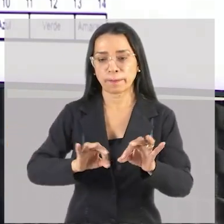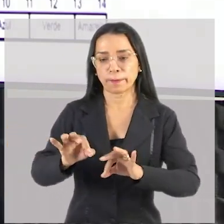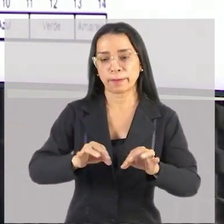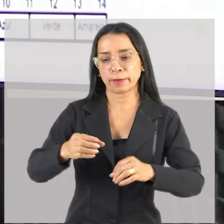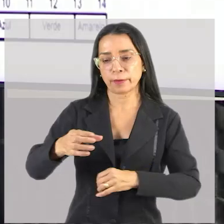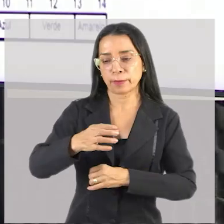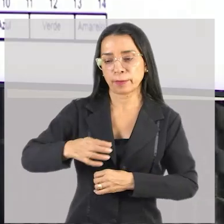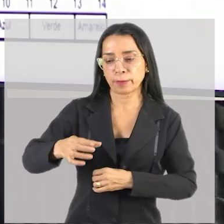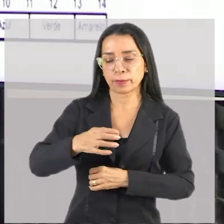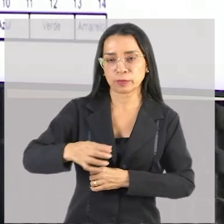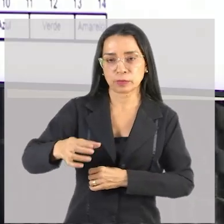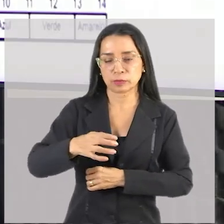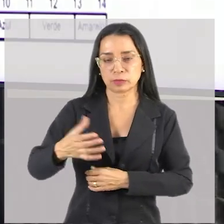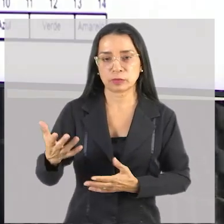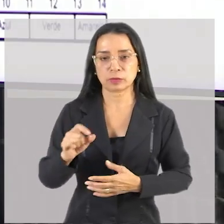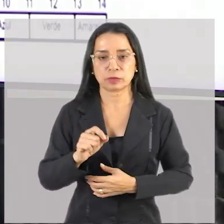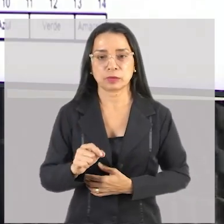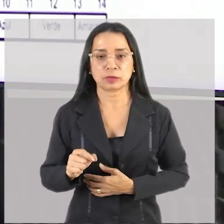uma solução.